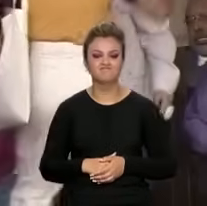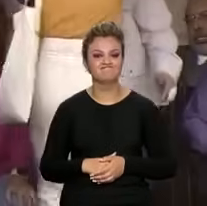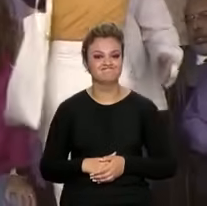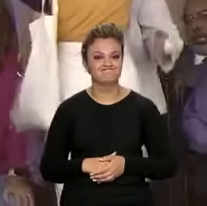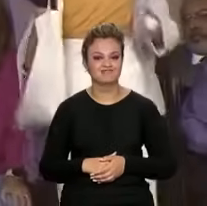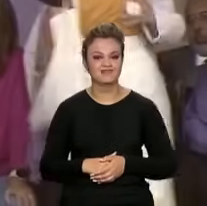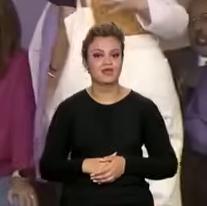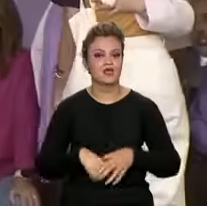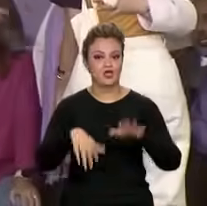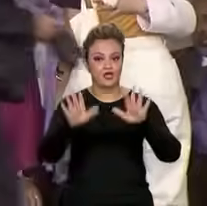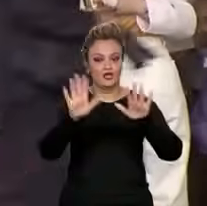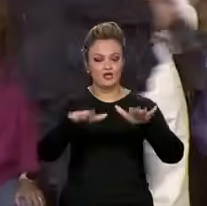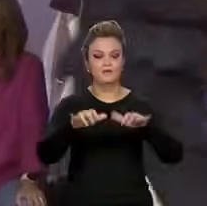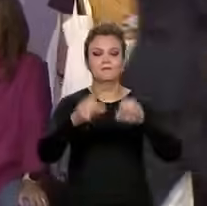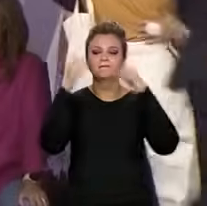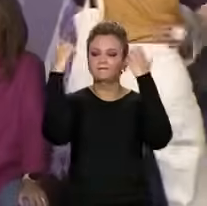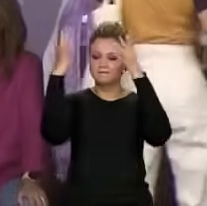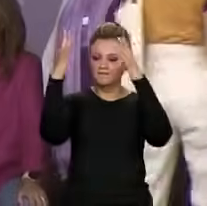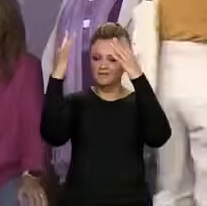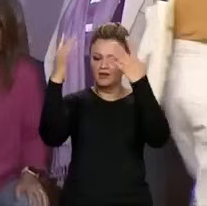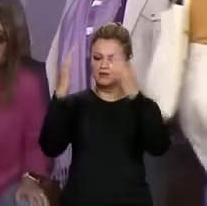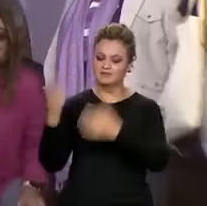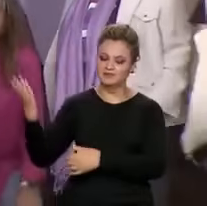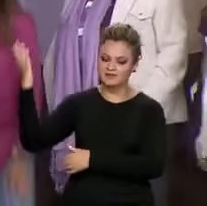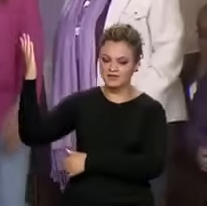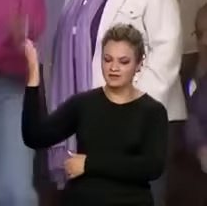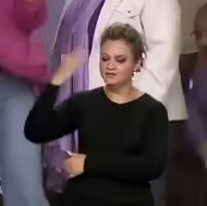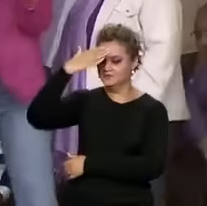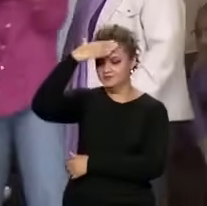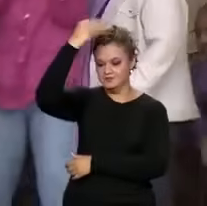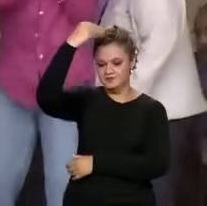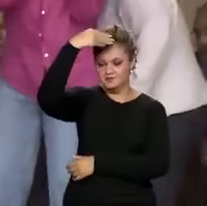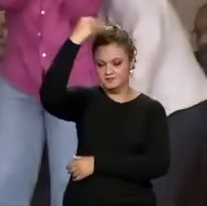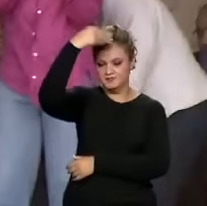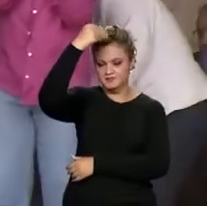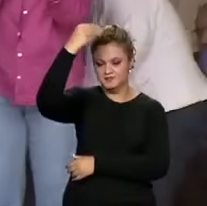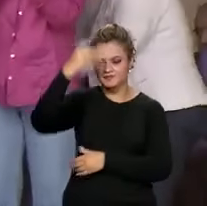pedimos a todos Uma salva de palmas ao Zé Gotinha